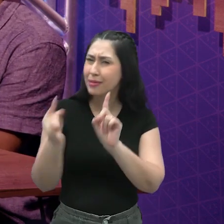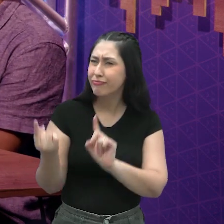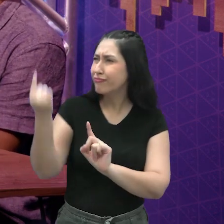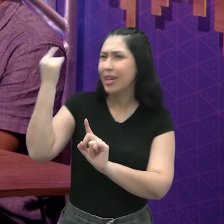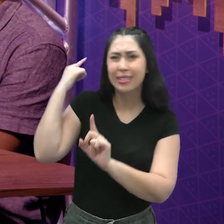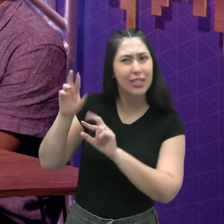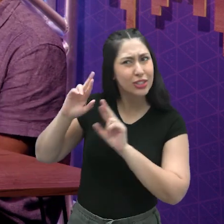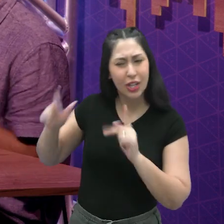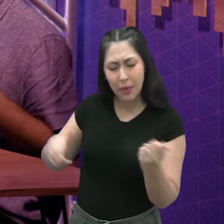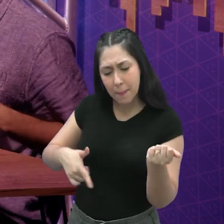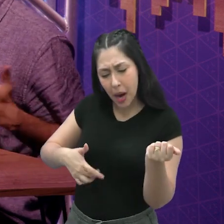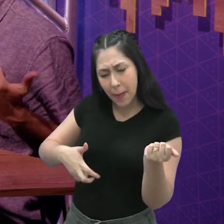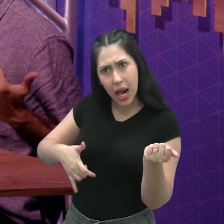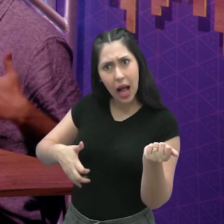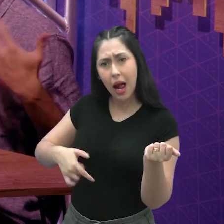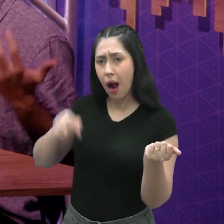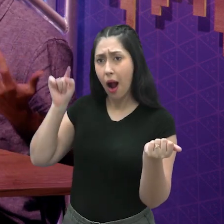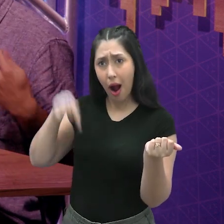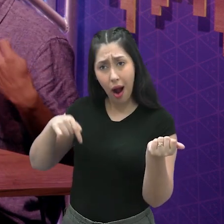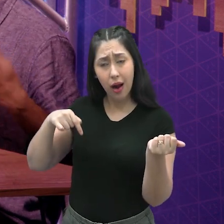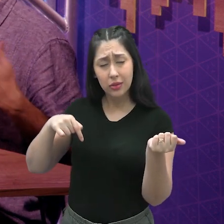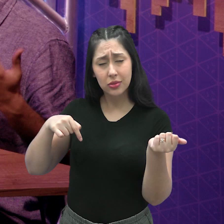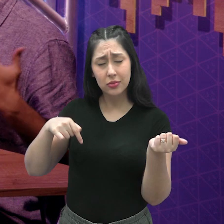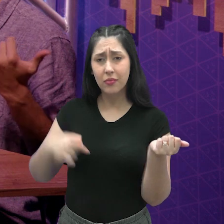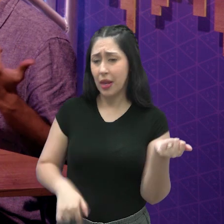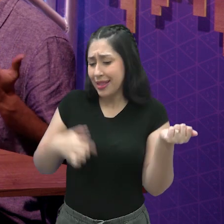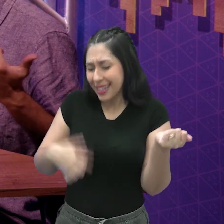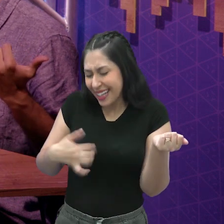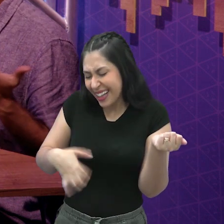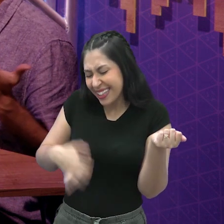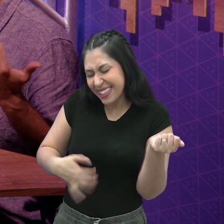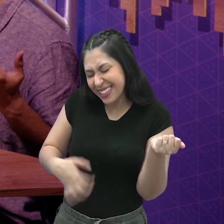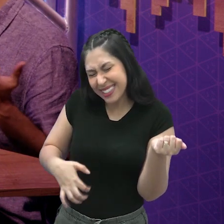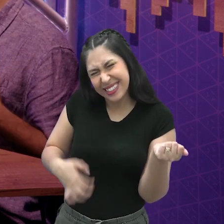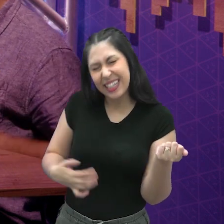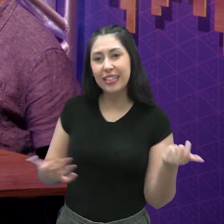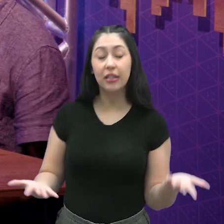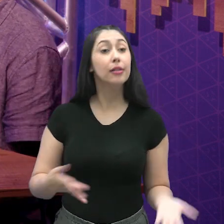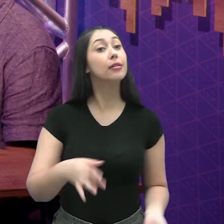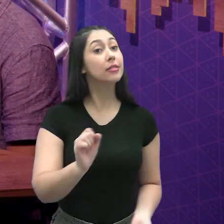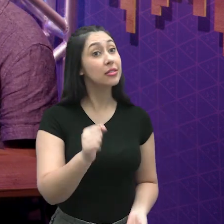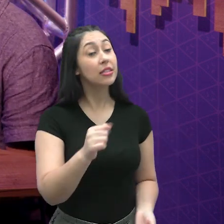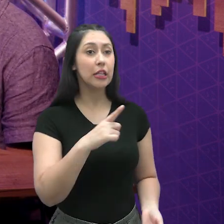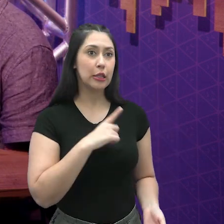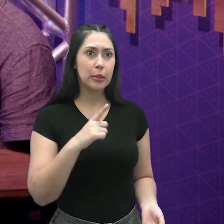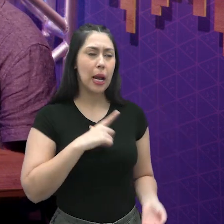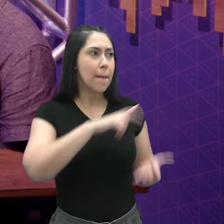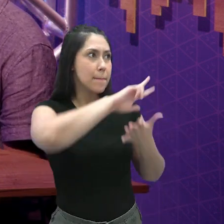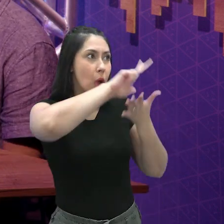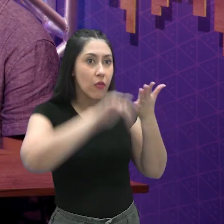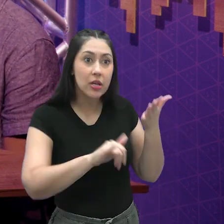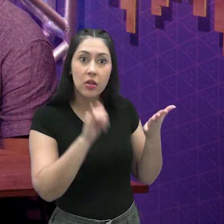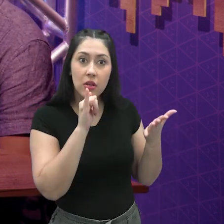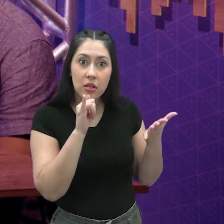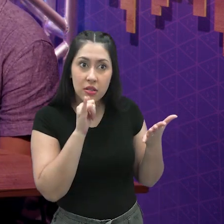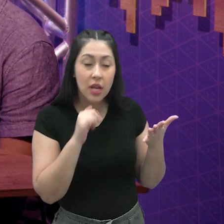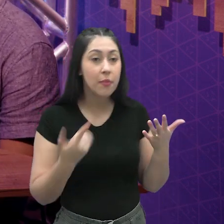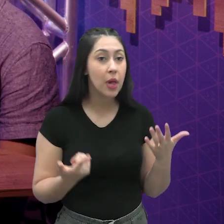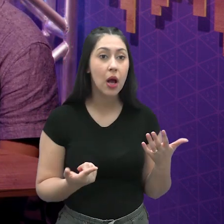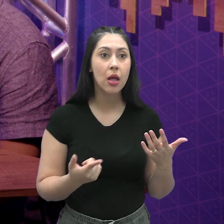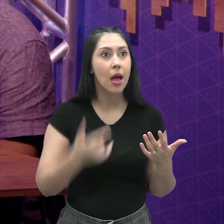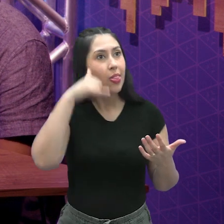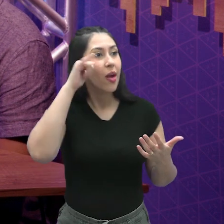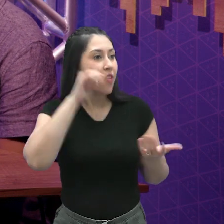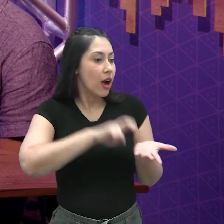ele tava falando... Aquilo era o pagode. Era pegar a viola e... Exatamente. E aí vai ter um monte de exemplo que a gente poderia citar aqui. A Vaca Já